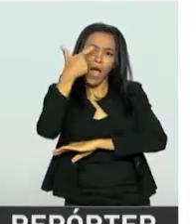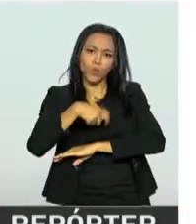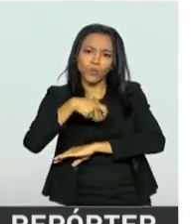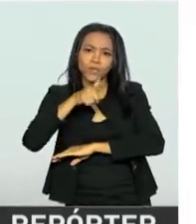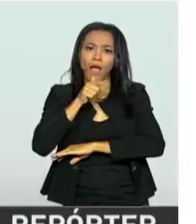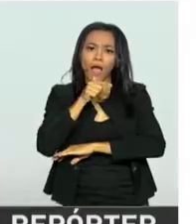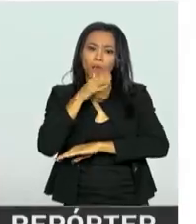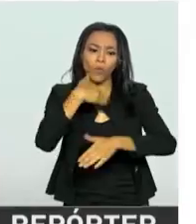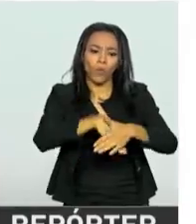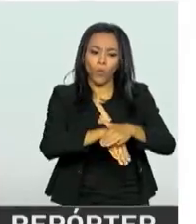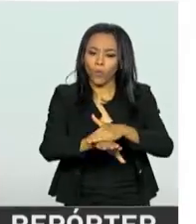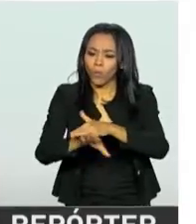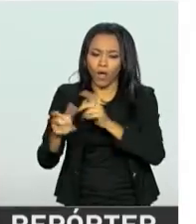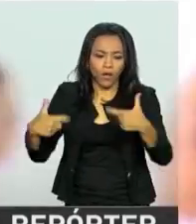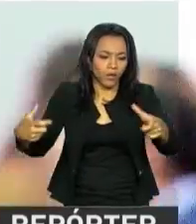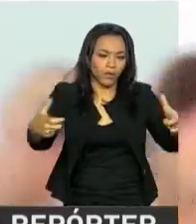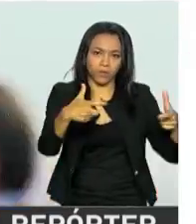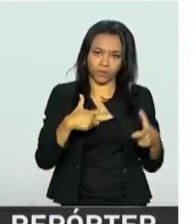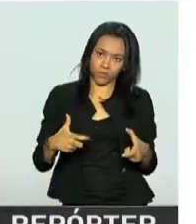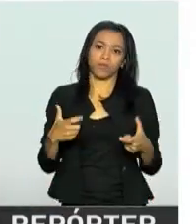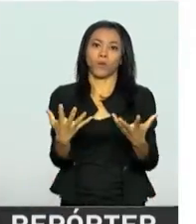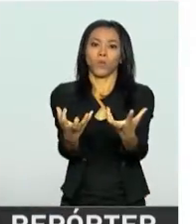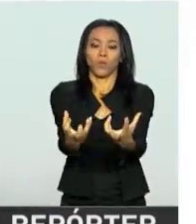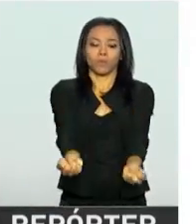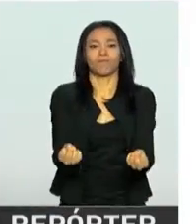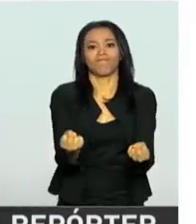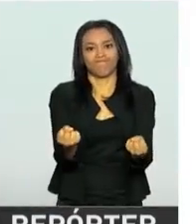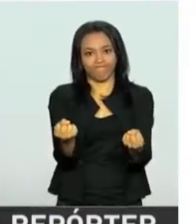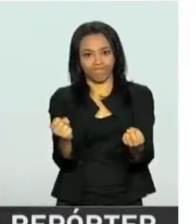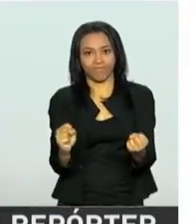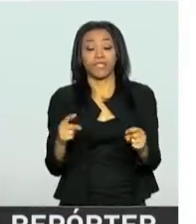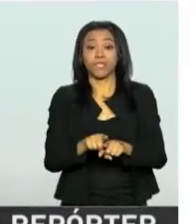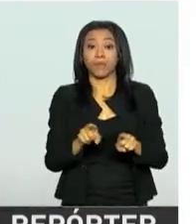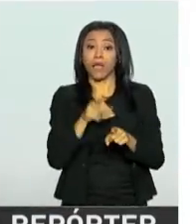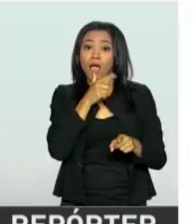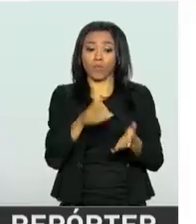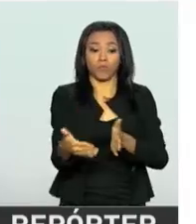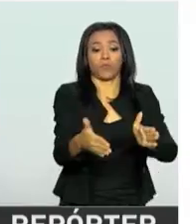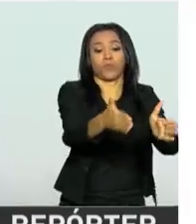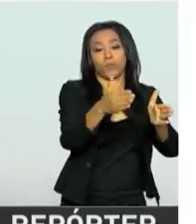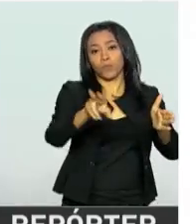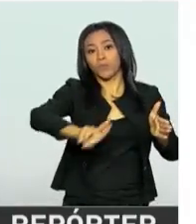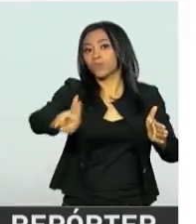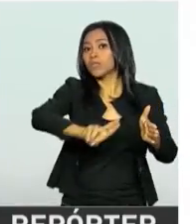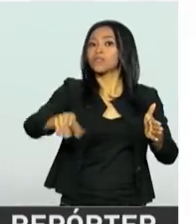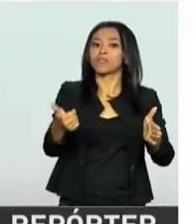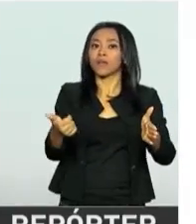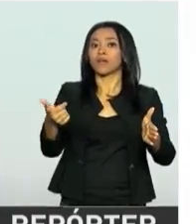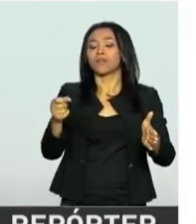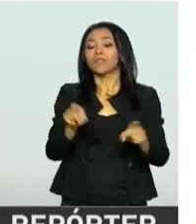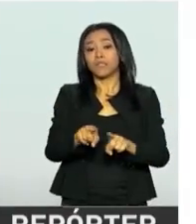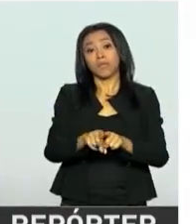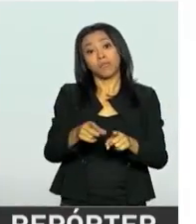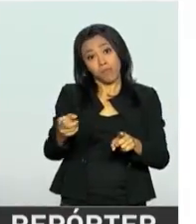vai ser armazenada tanto para absorvê pra abastecer as nascentes abbas e seus lençóis freáticos quanto para promover